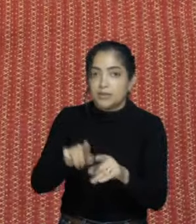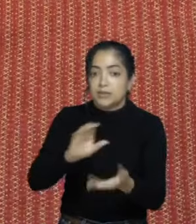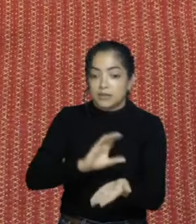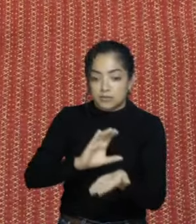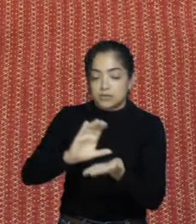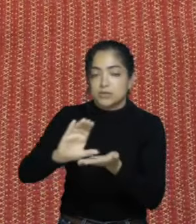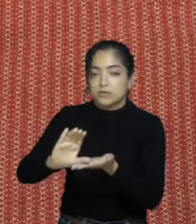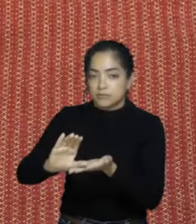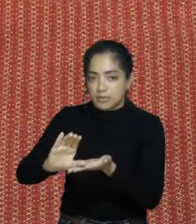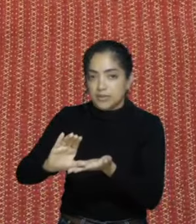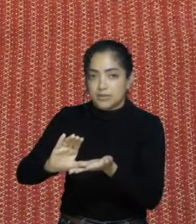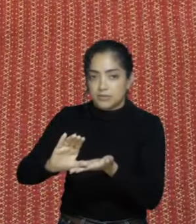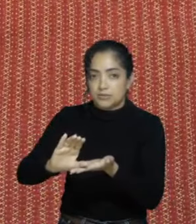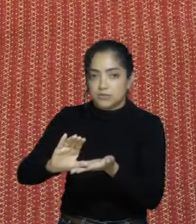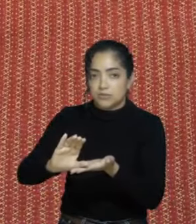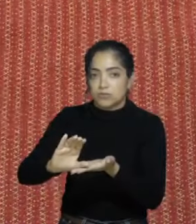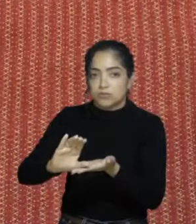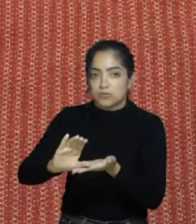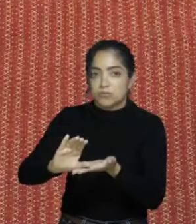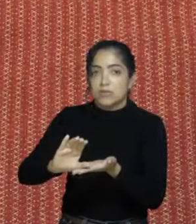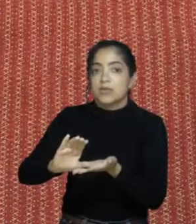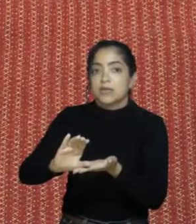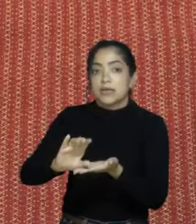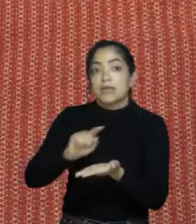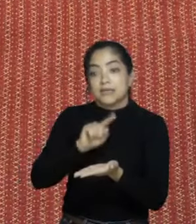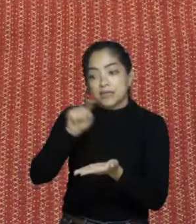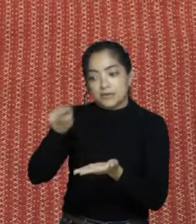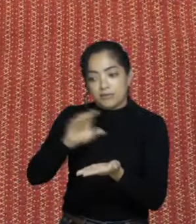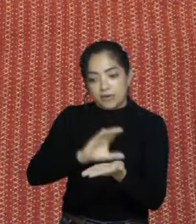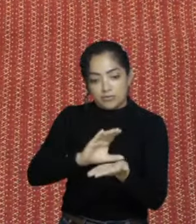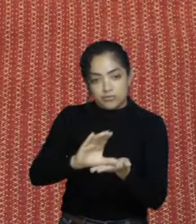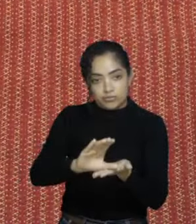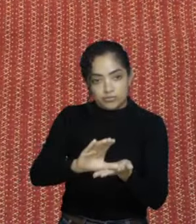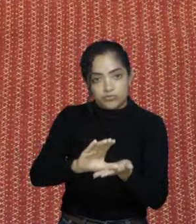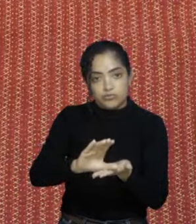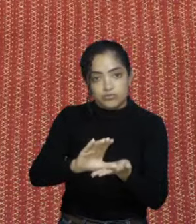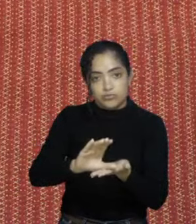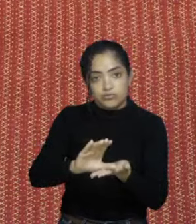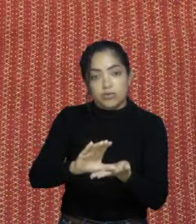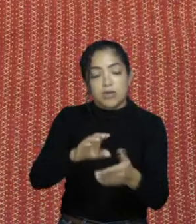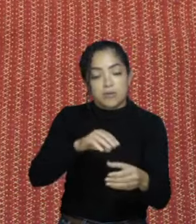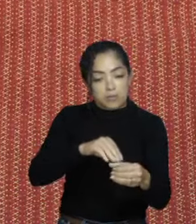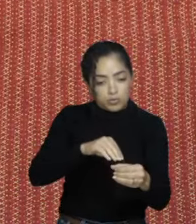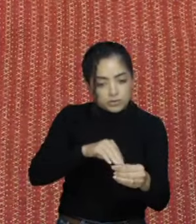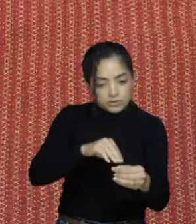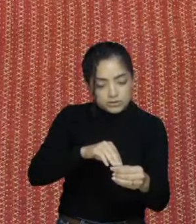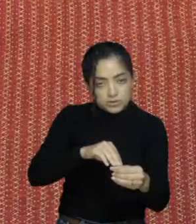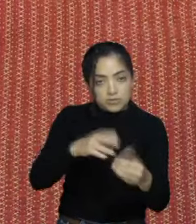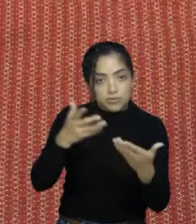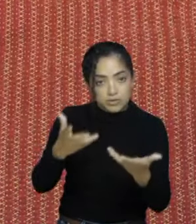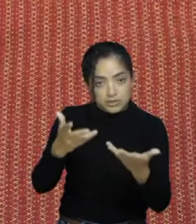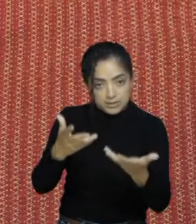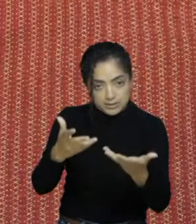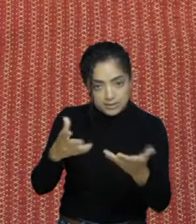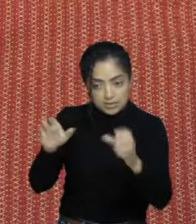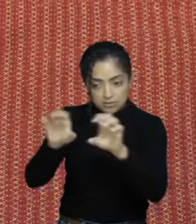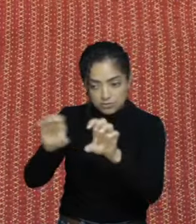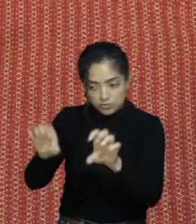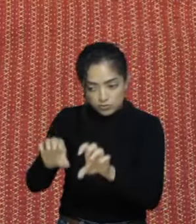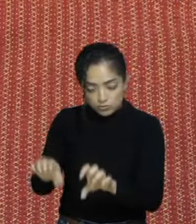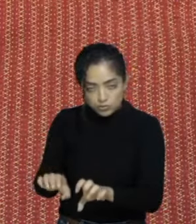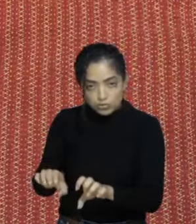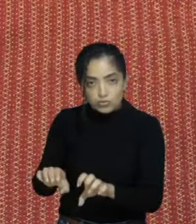destinado ao governo do estado que ele vai destinar ao município o município que quiser receber a estrutura física